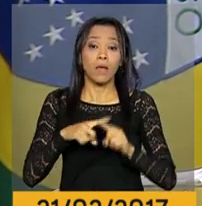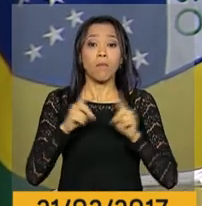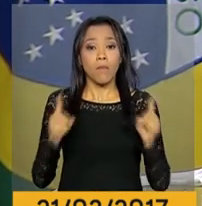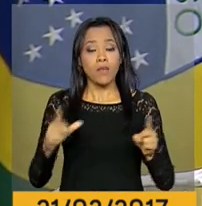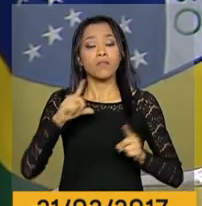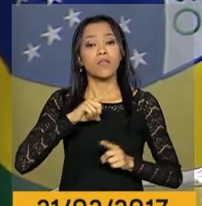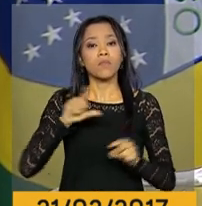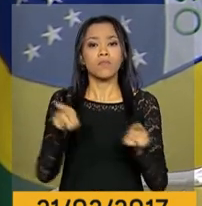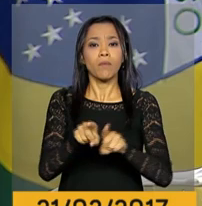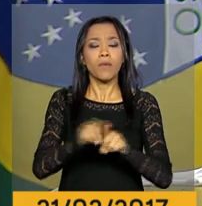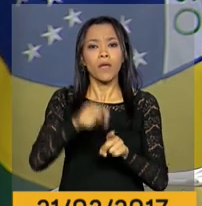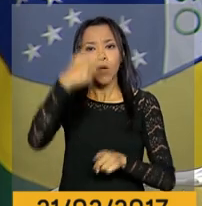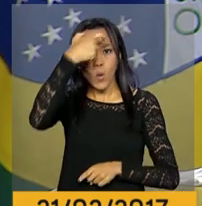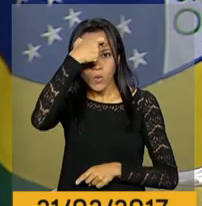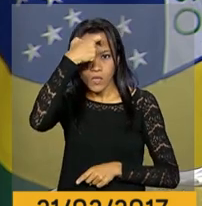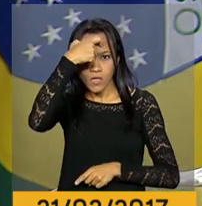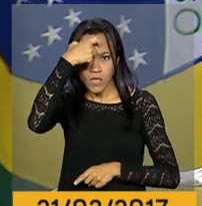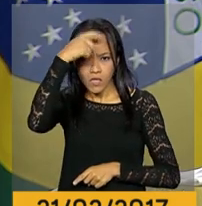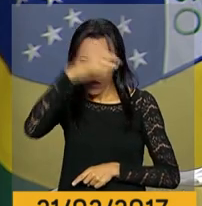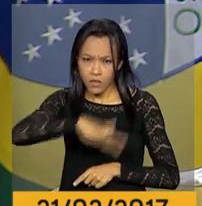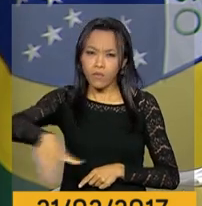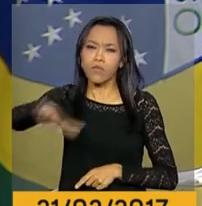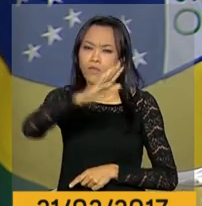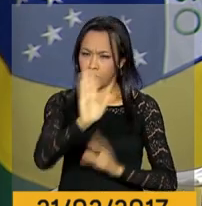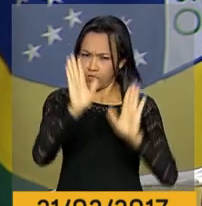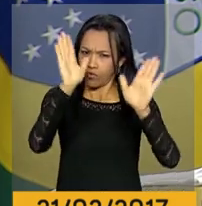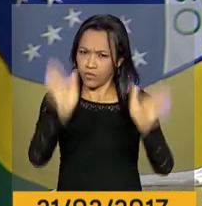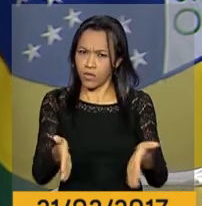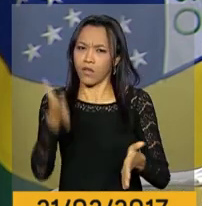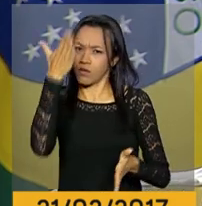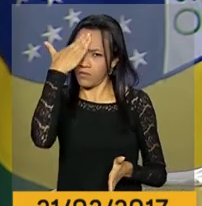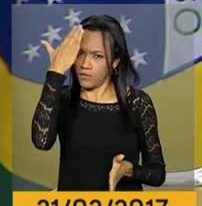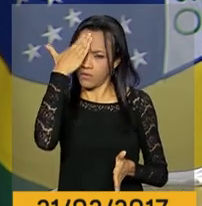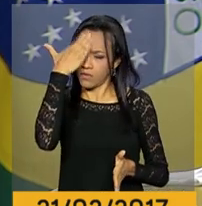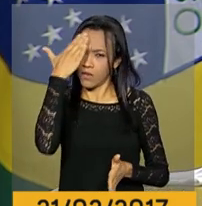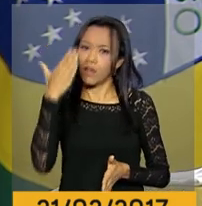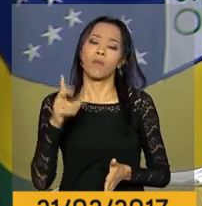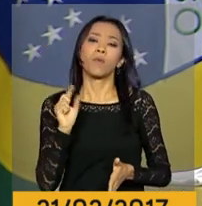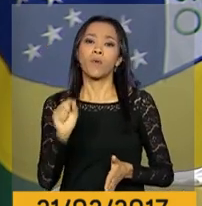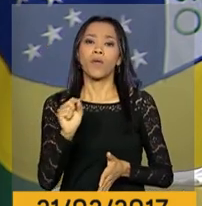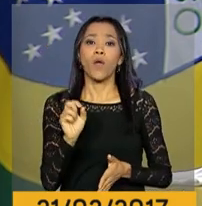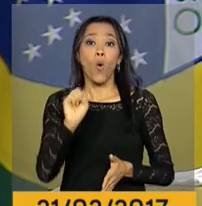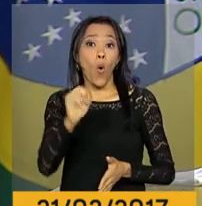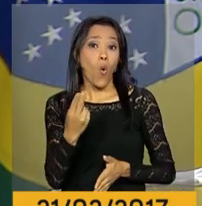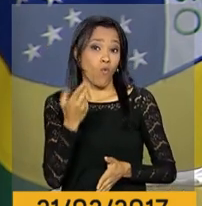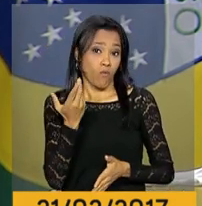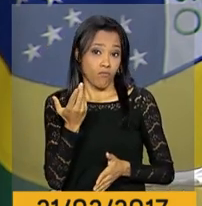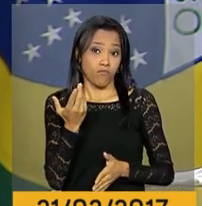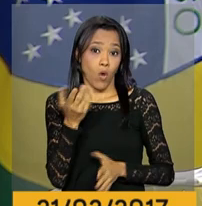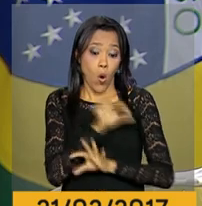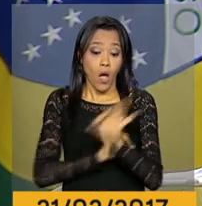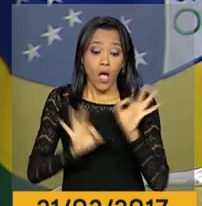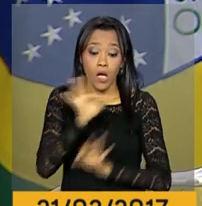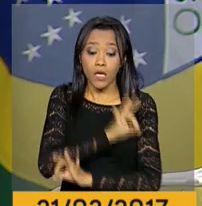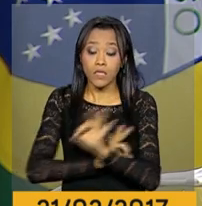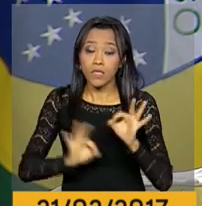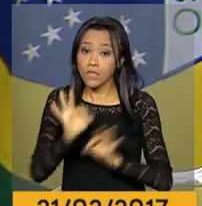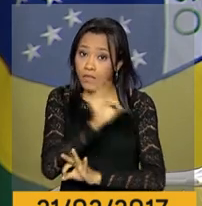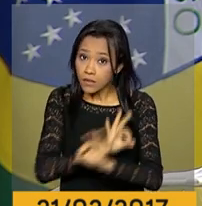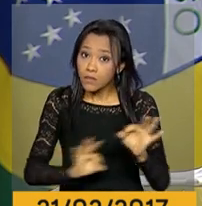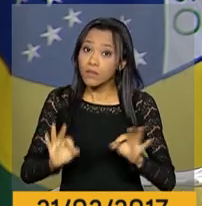temos a consciência como todos devem ter de que ou você arruma a casa de natureza